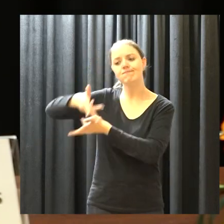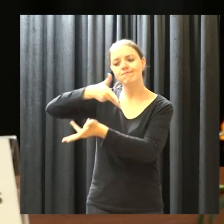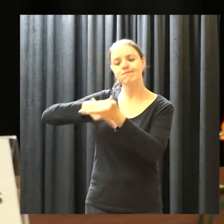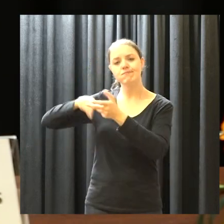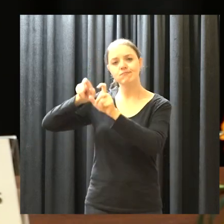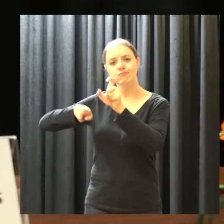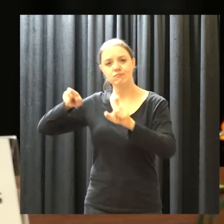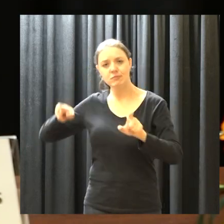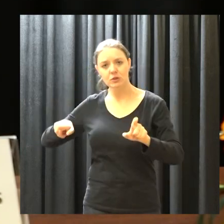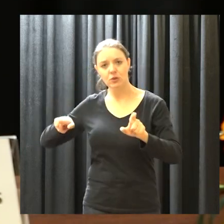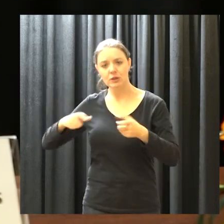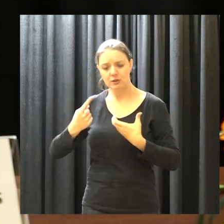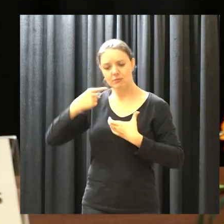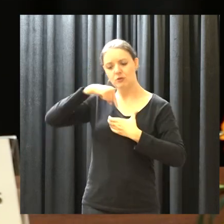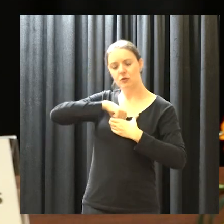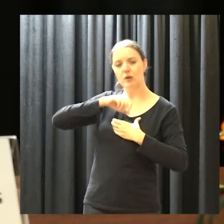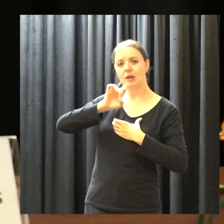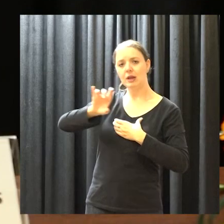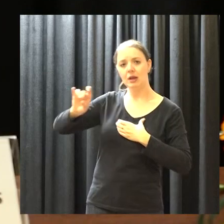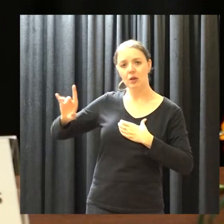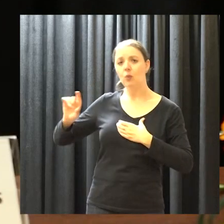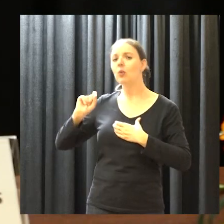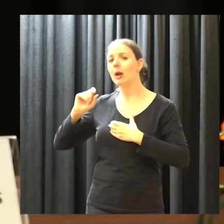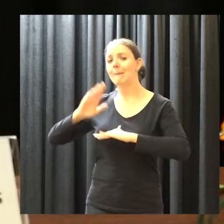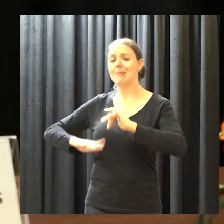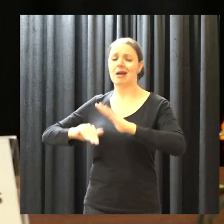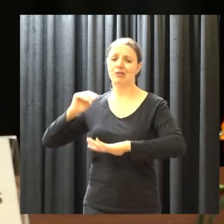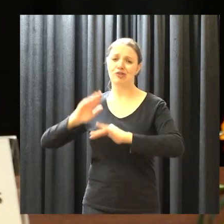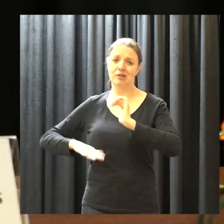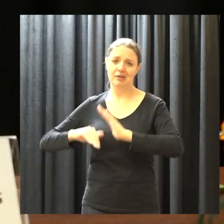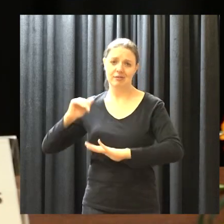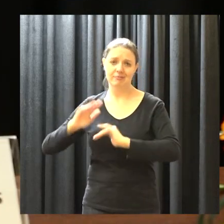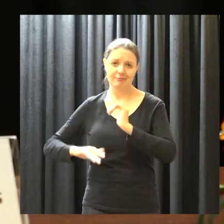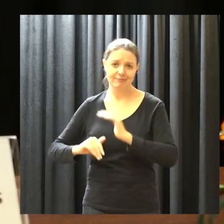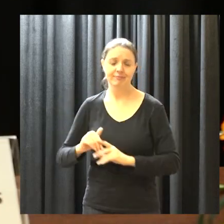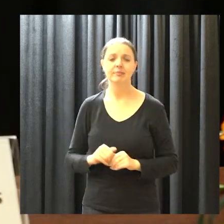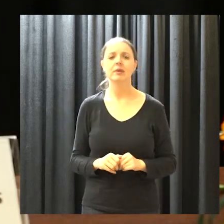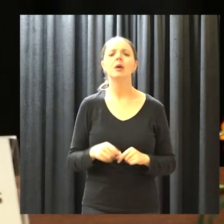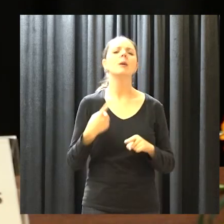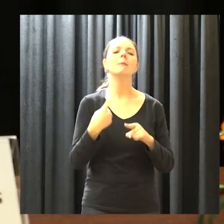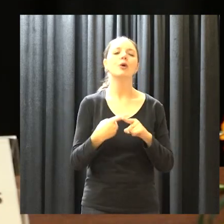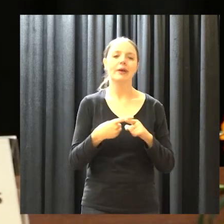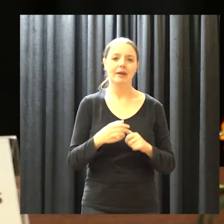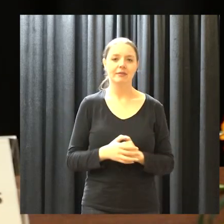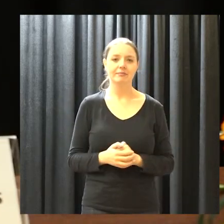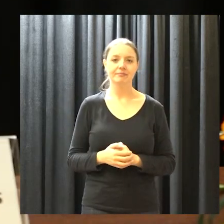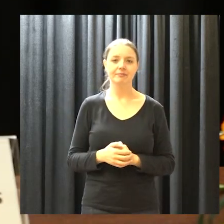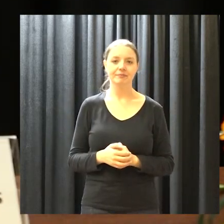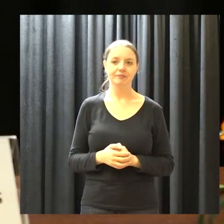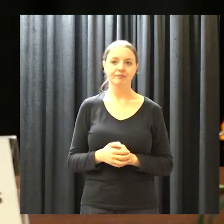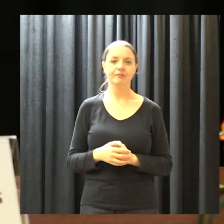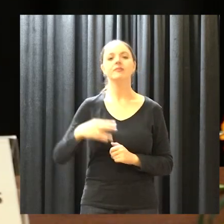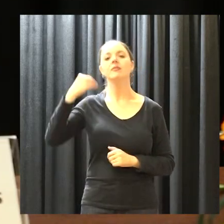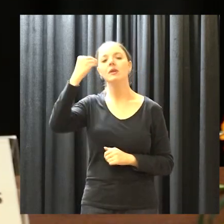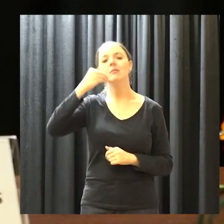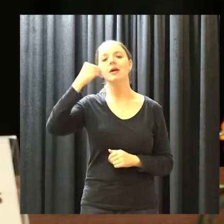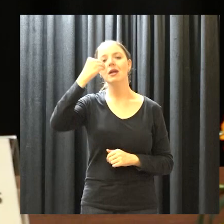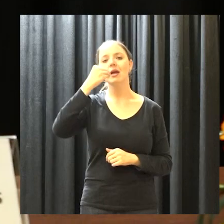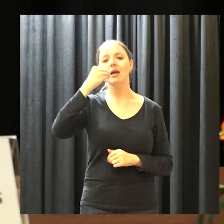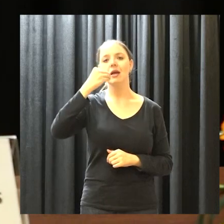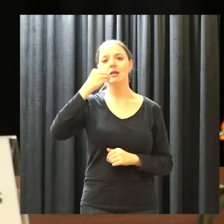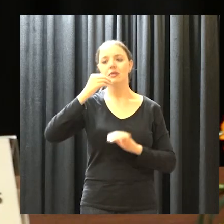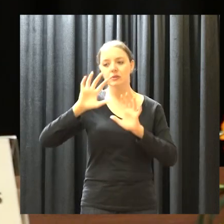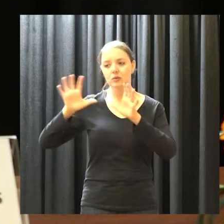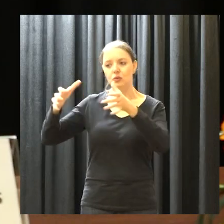na interseccionalidade como uma praxis. Porque as experiências da deficiência visual que comparecem nesse grupo